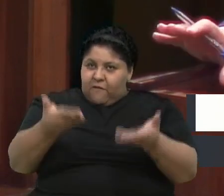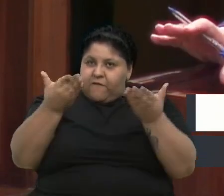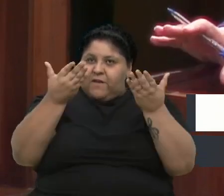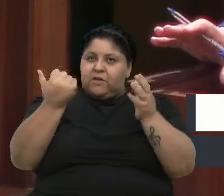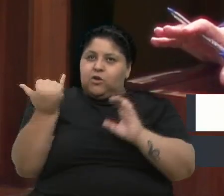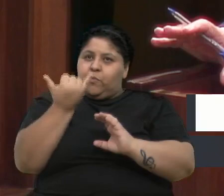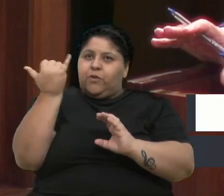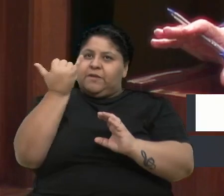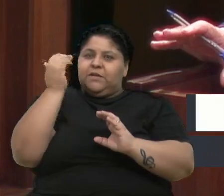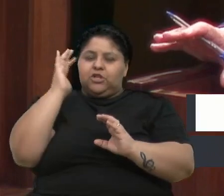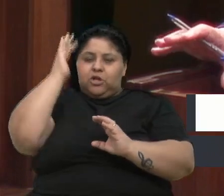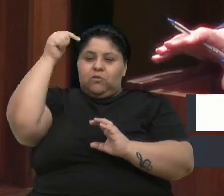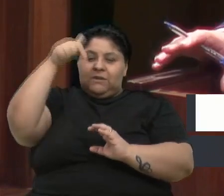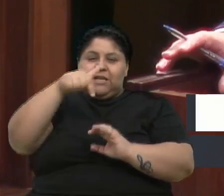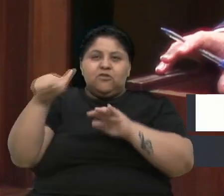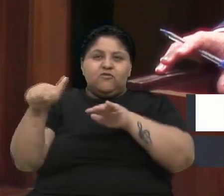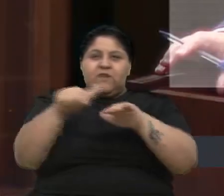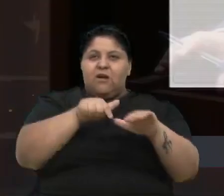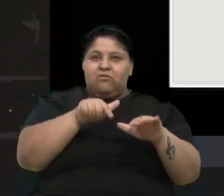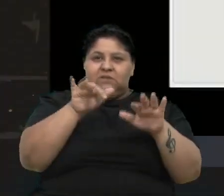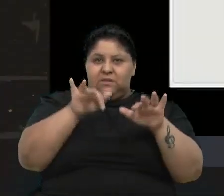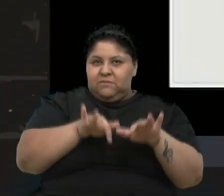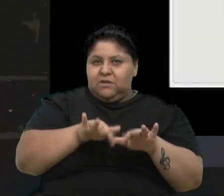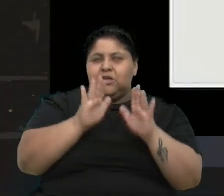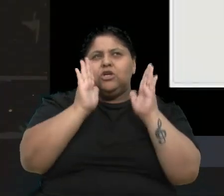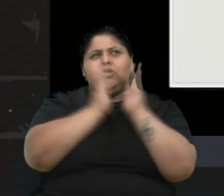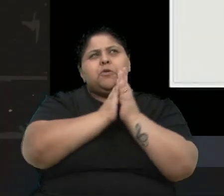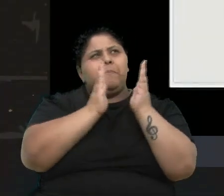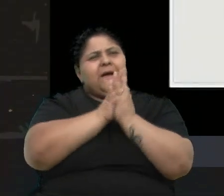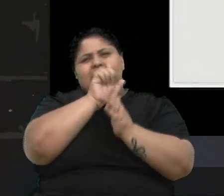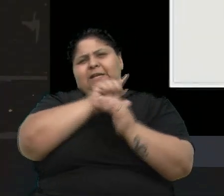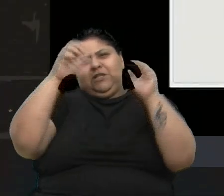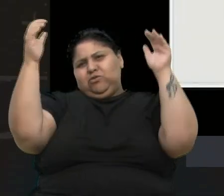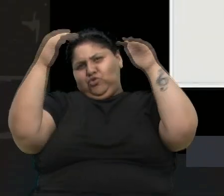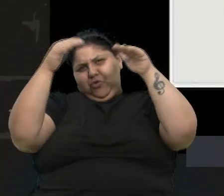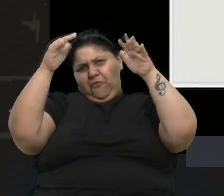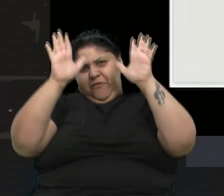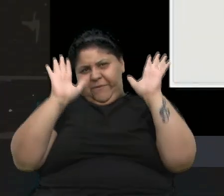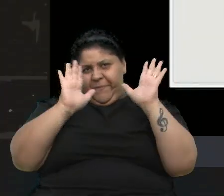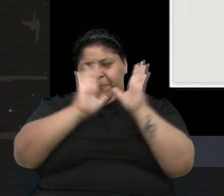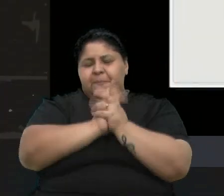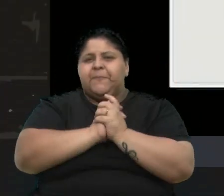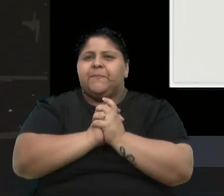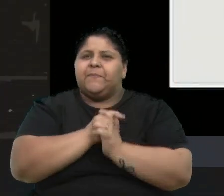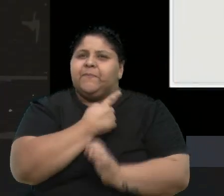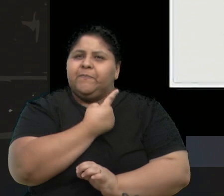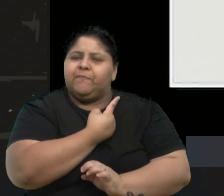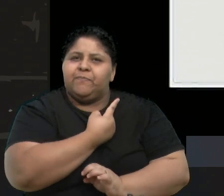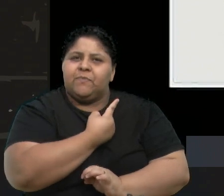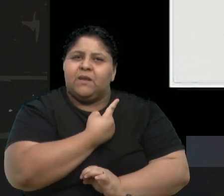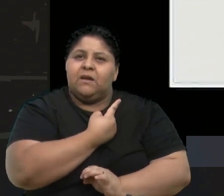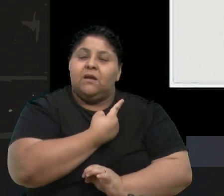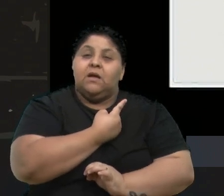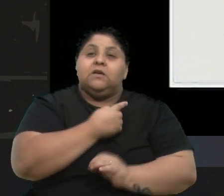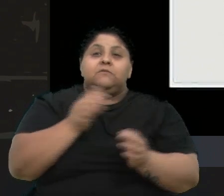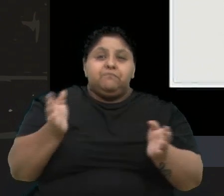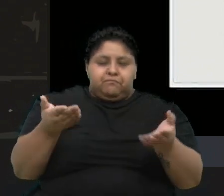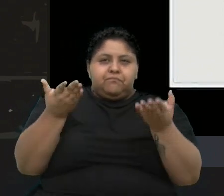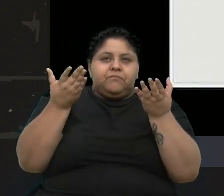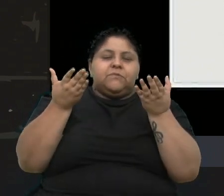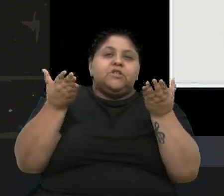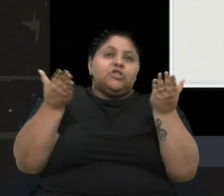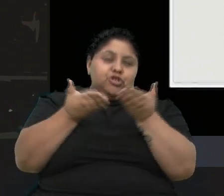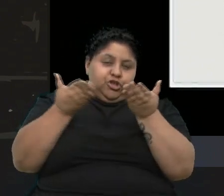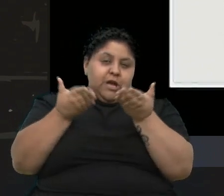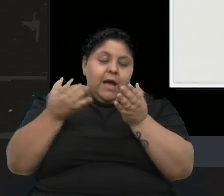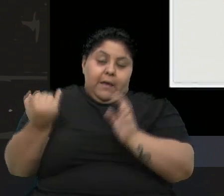não chova, né? A previsão de tempo bom está dizendo aqui a vereadora Marisol. Esse evento é um evento que já se consolidou em Caxias do